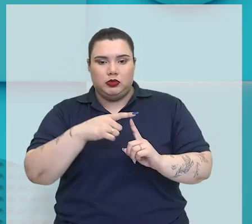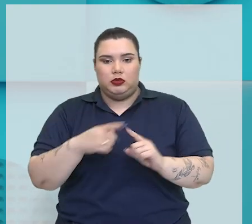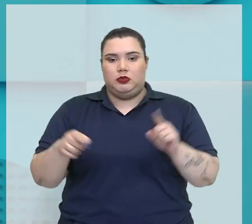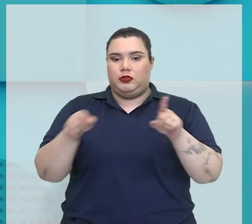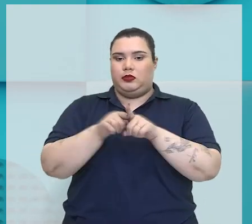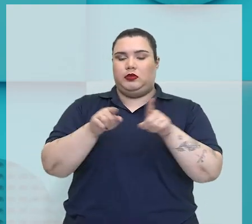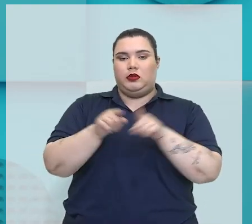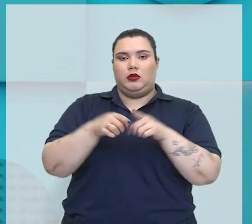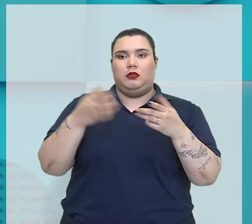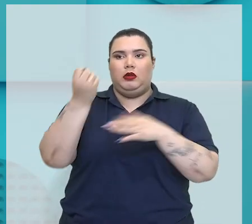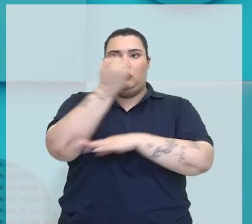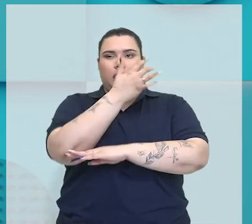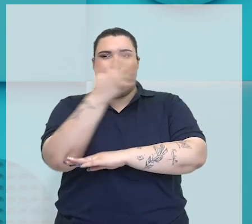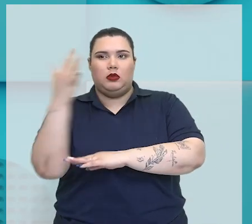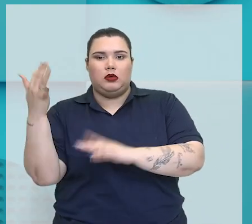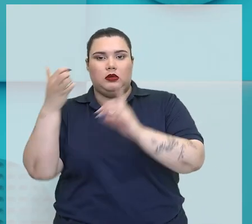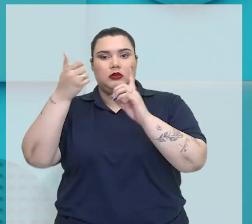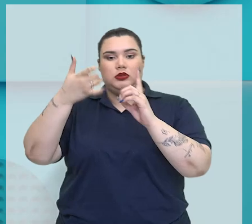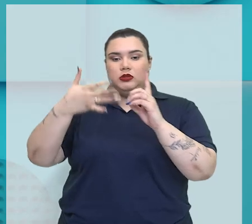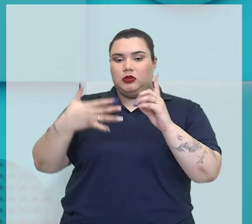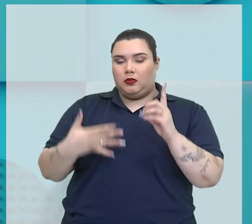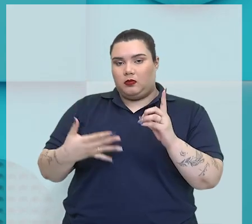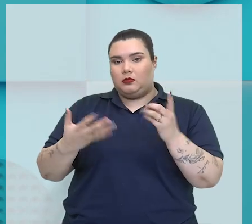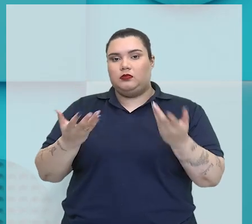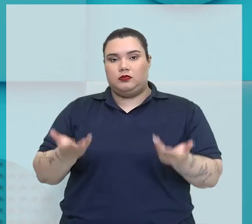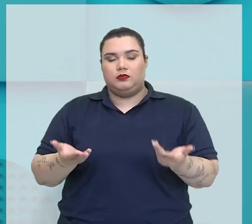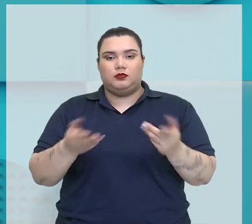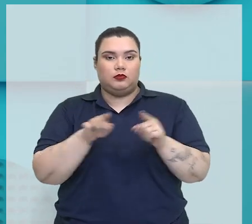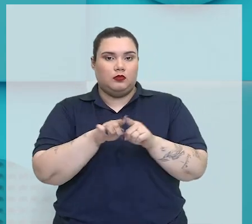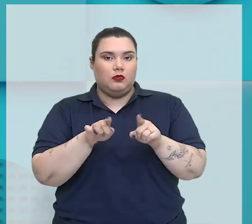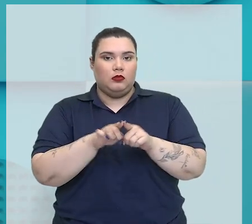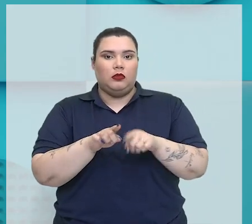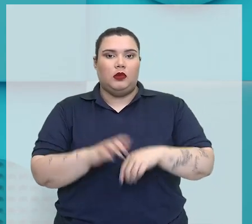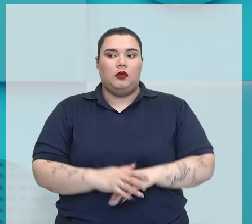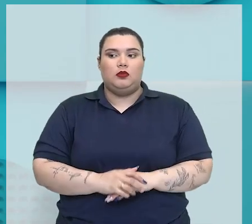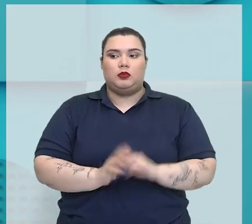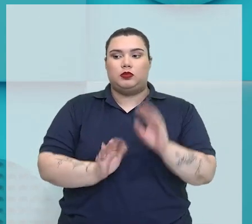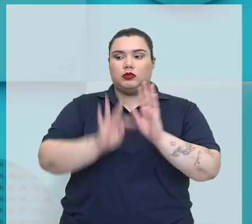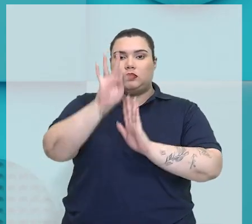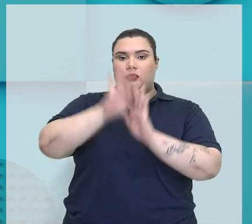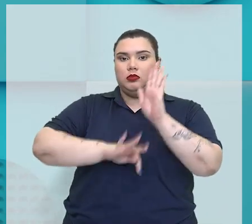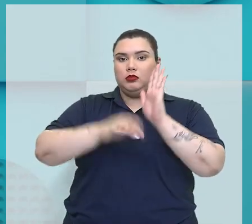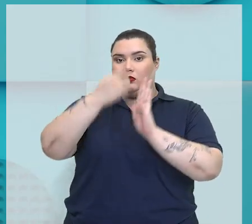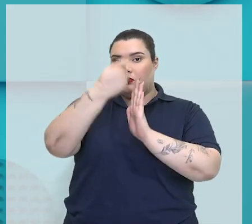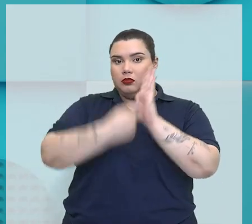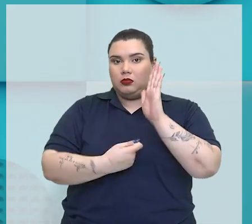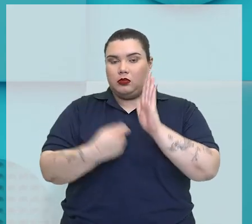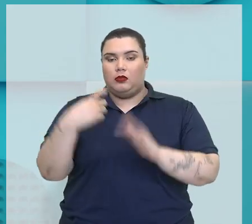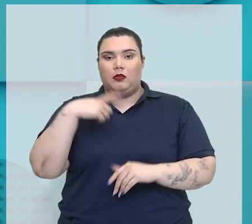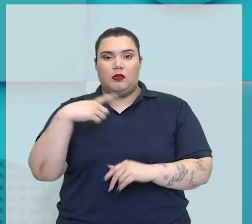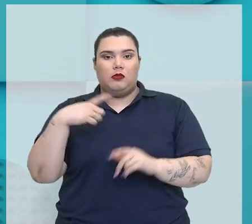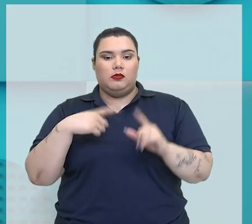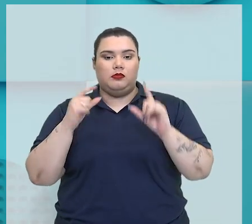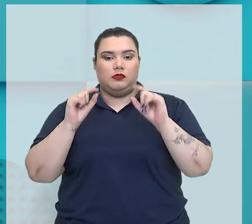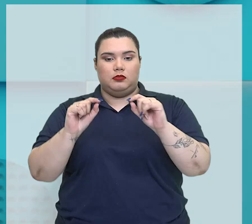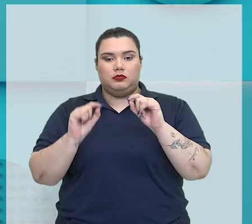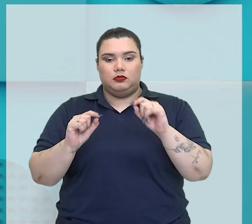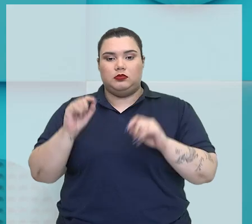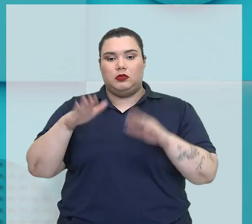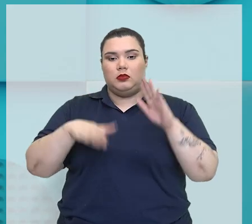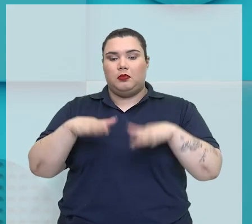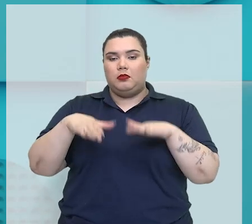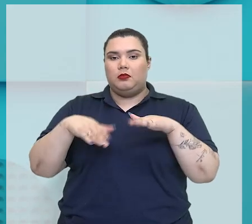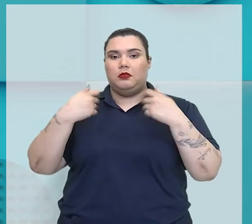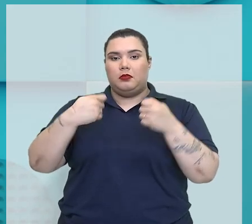a natureza, se for descrever. O texto dissertativo, ele vai, né, defender